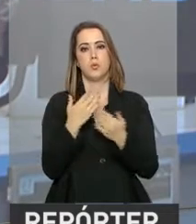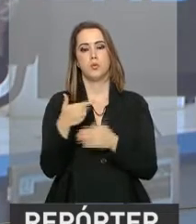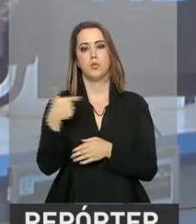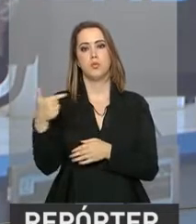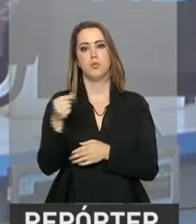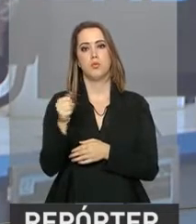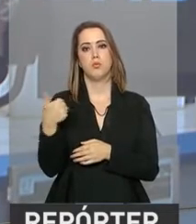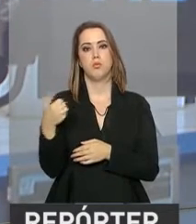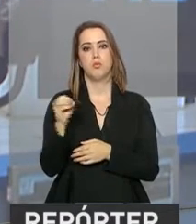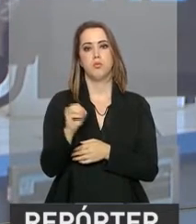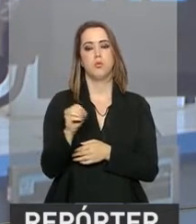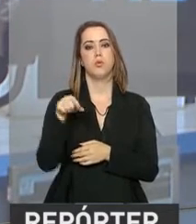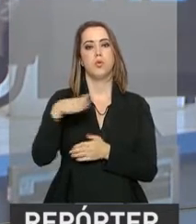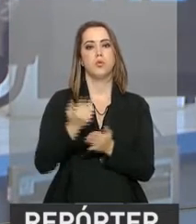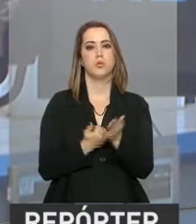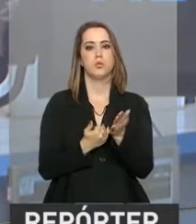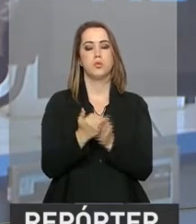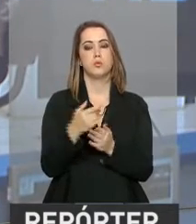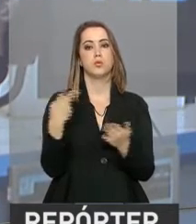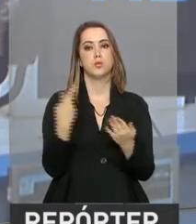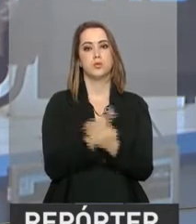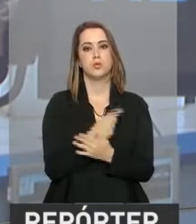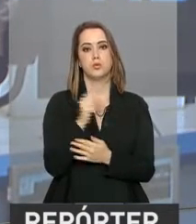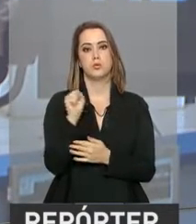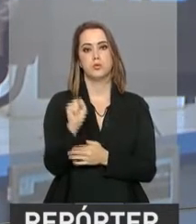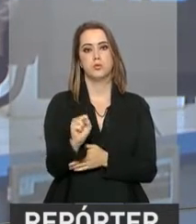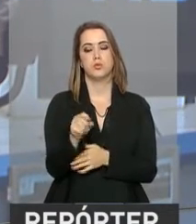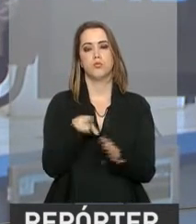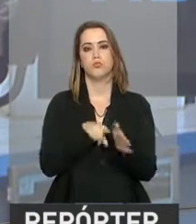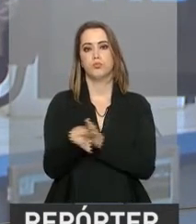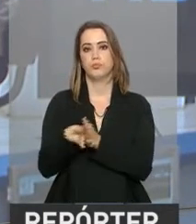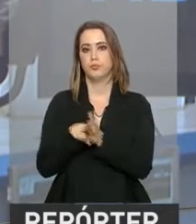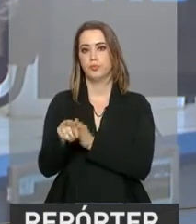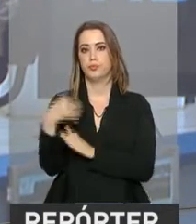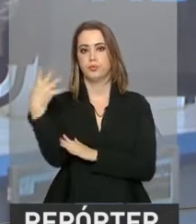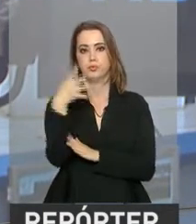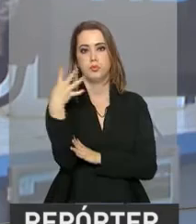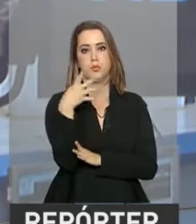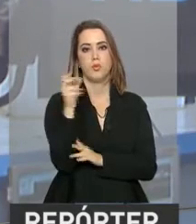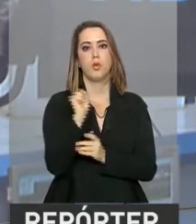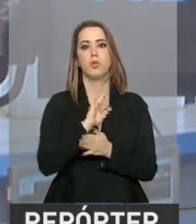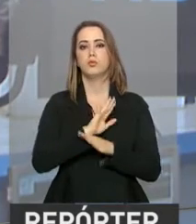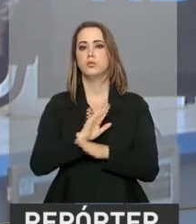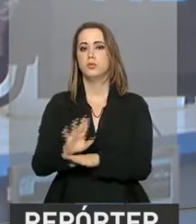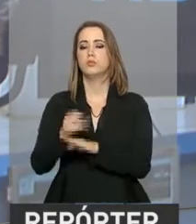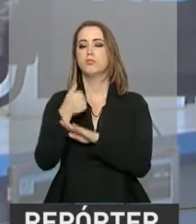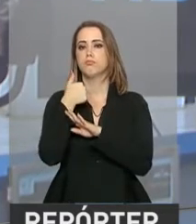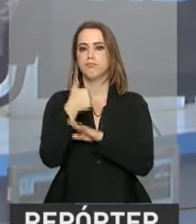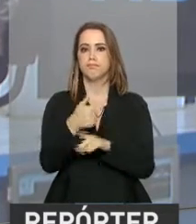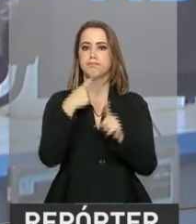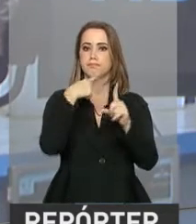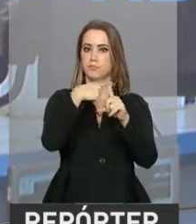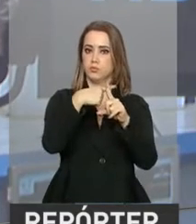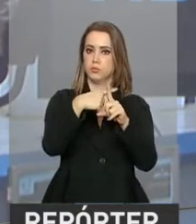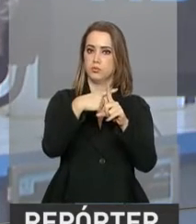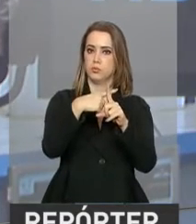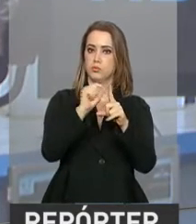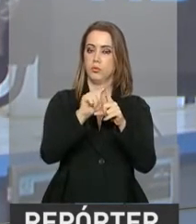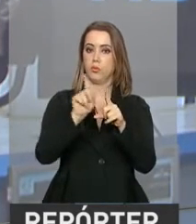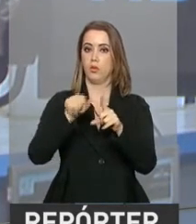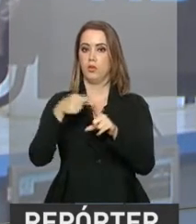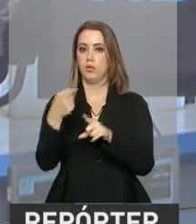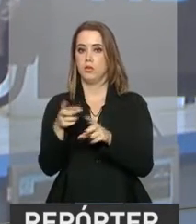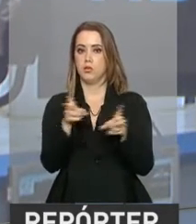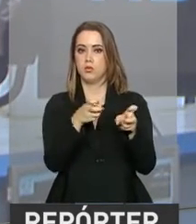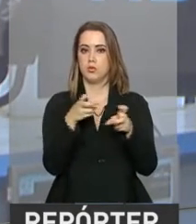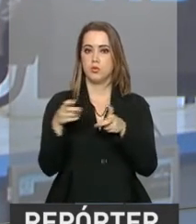série começou a ser feita. De 8 pesquisas que compõem o índice, 4 deram contribuições positivas. Os índices de